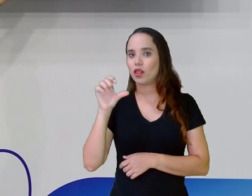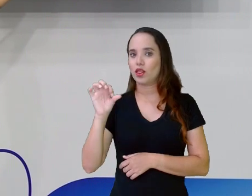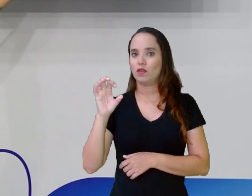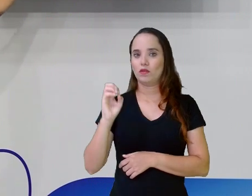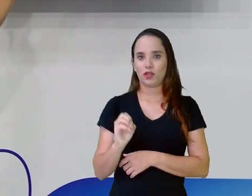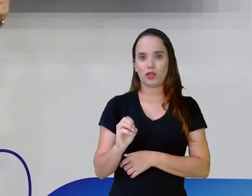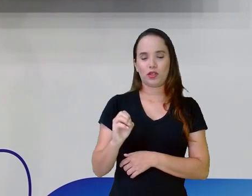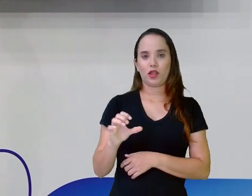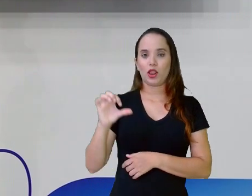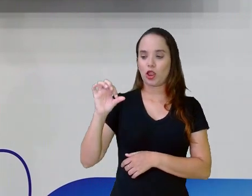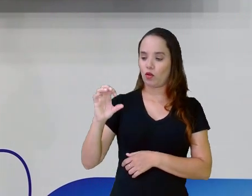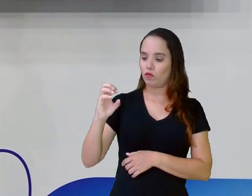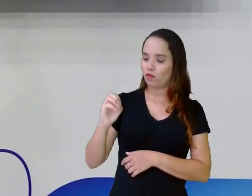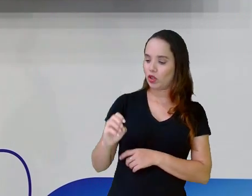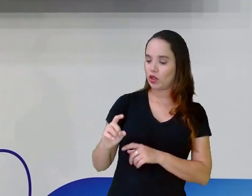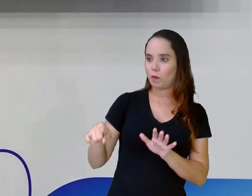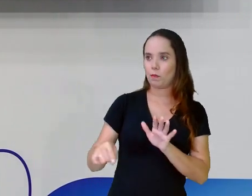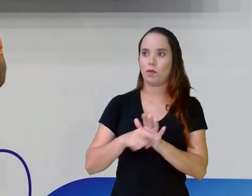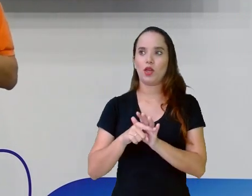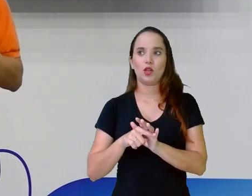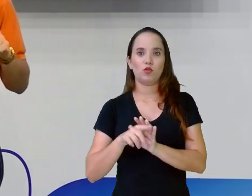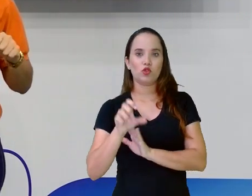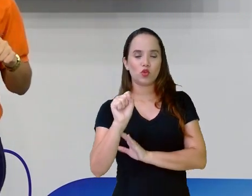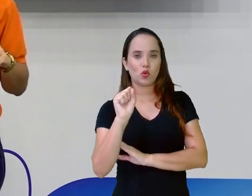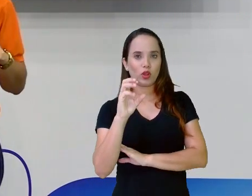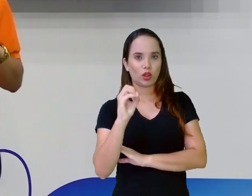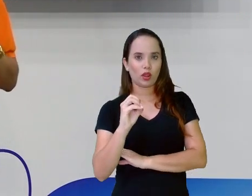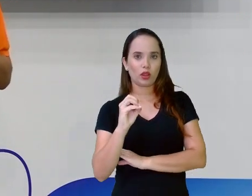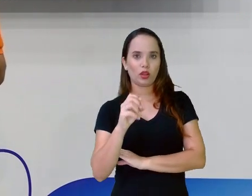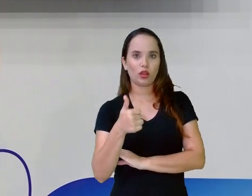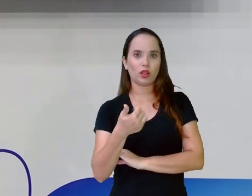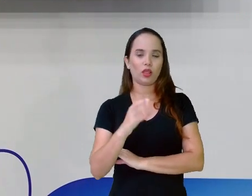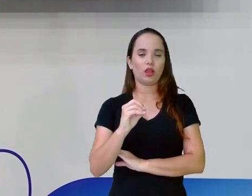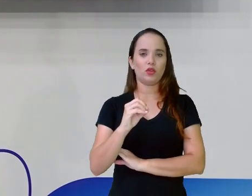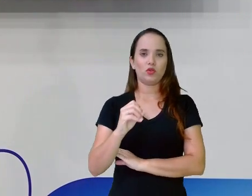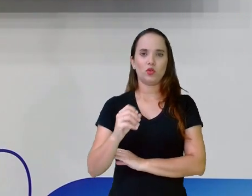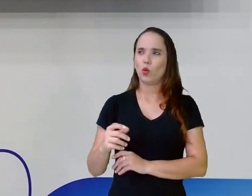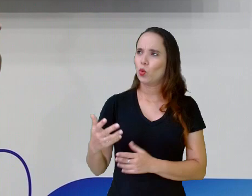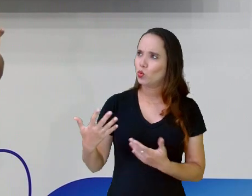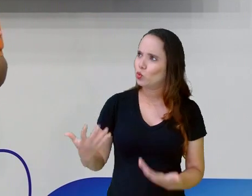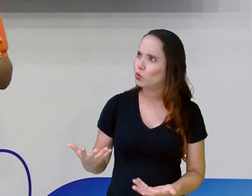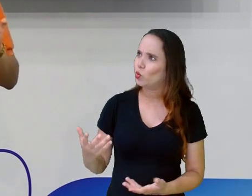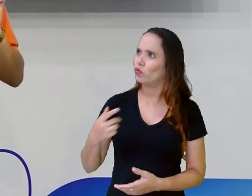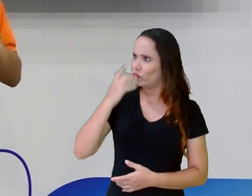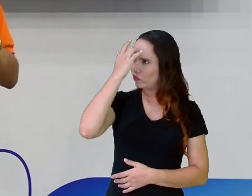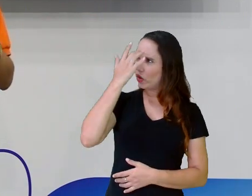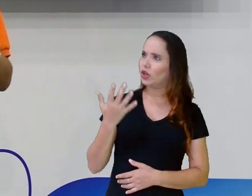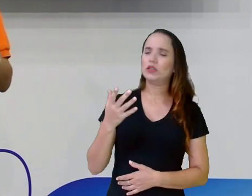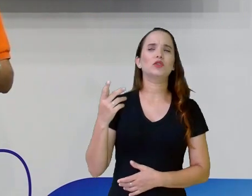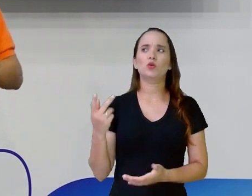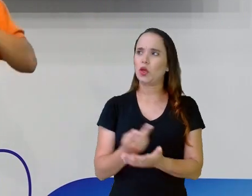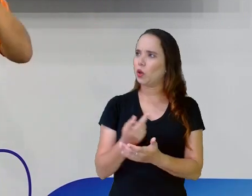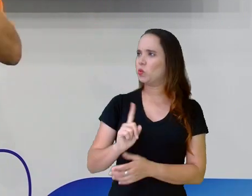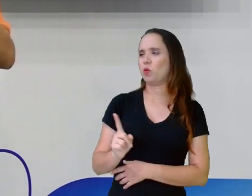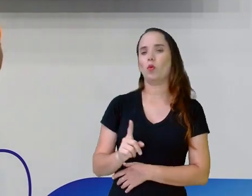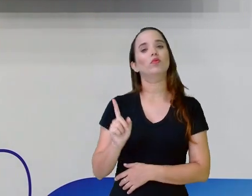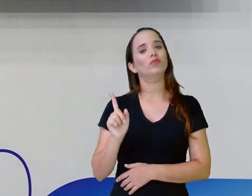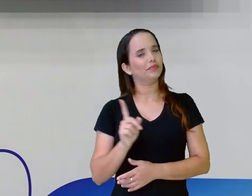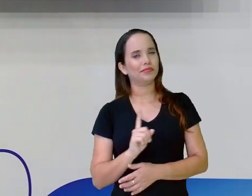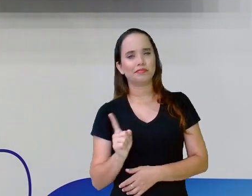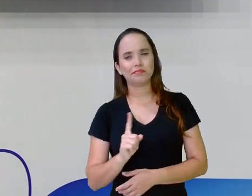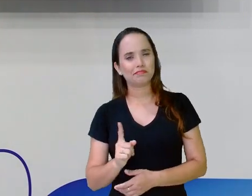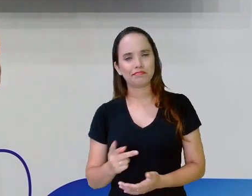80, 10. Oxe, professora, agora eu não erro mais não. Erra nada, isso é muito fácil. O que a gente chama de